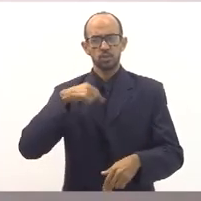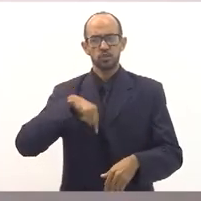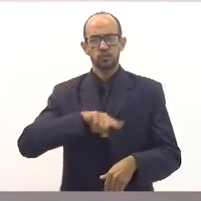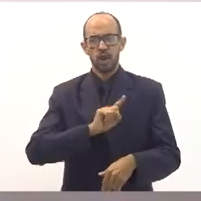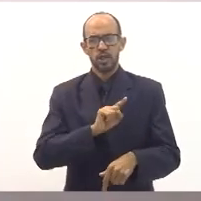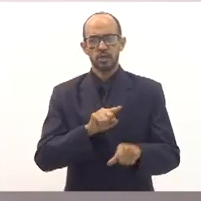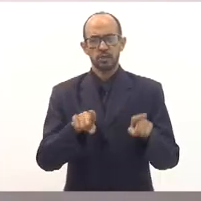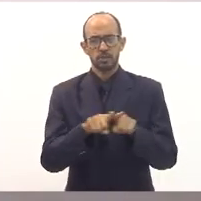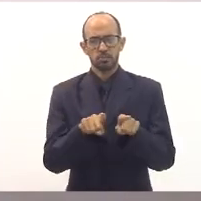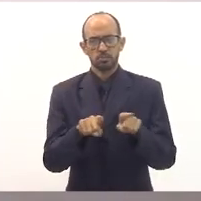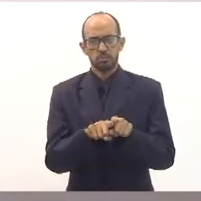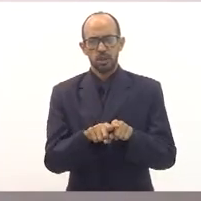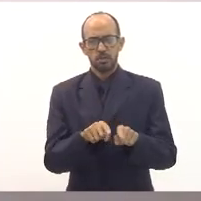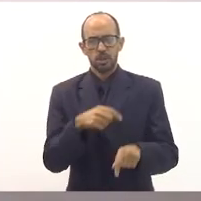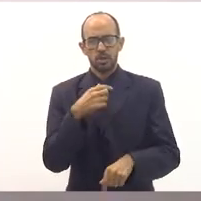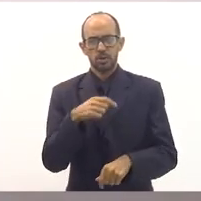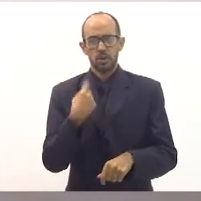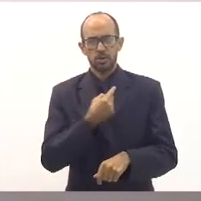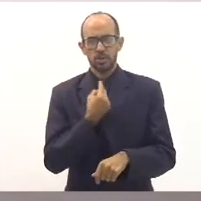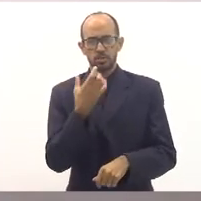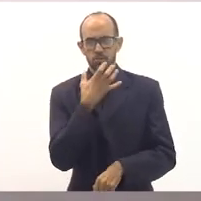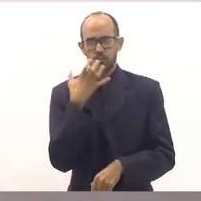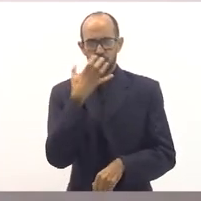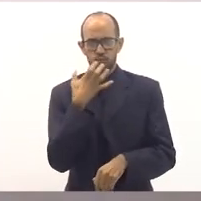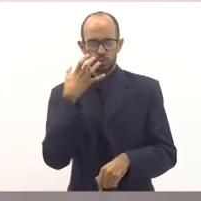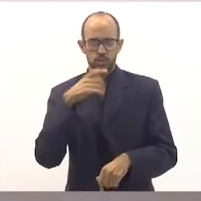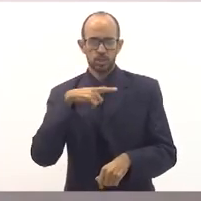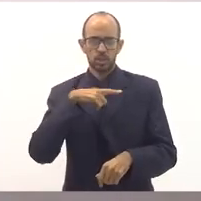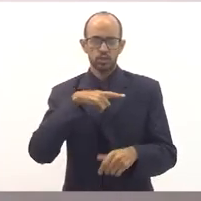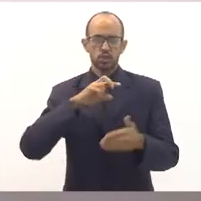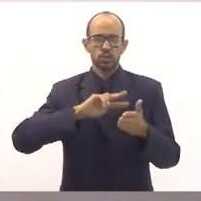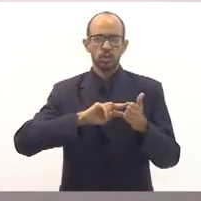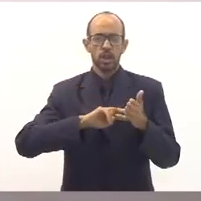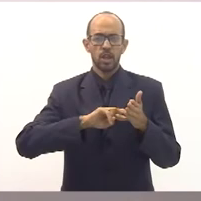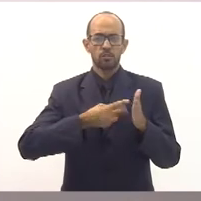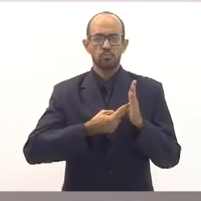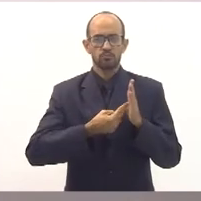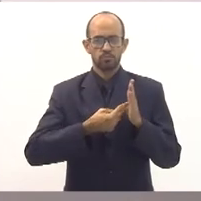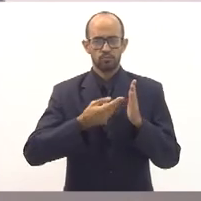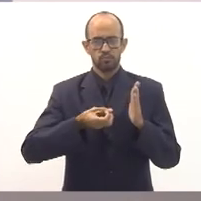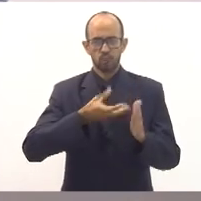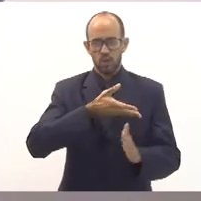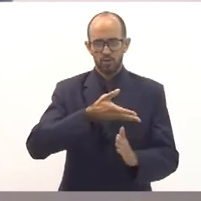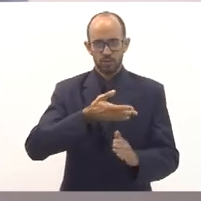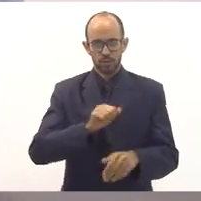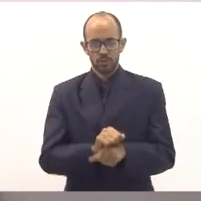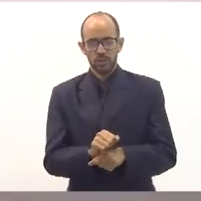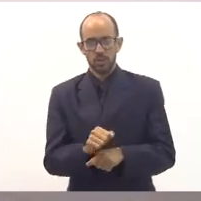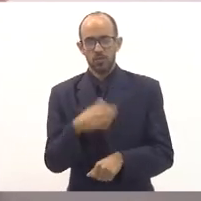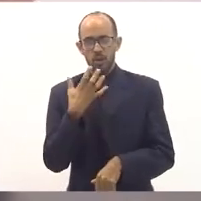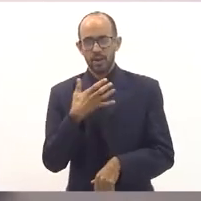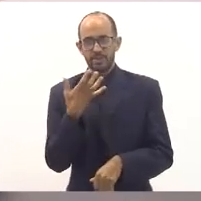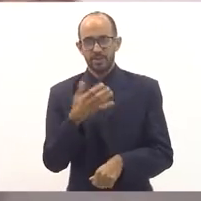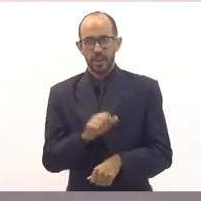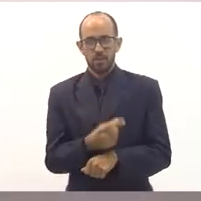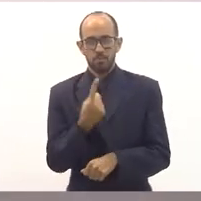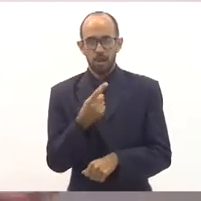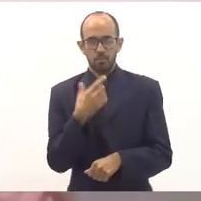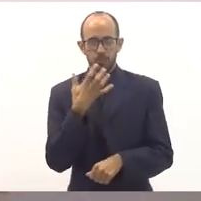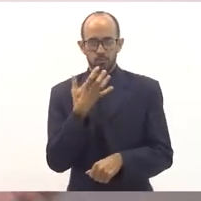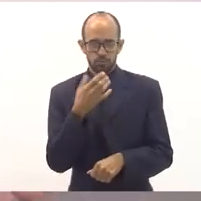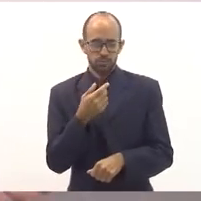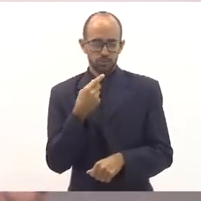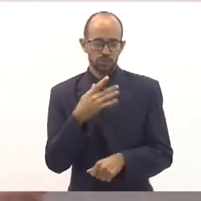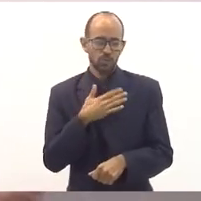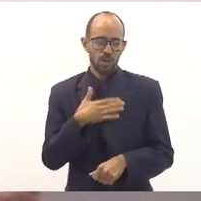lassagem paródia né o planta na mente trabalha com outras paródias e eu vou cantar um pouquinho de uma sim que horário que beleza